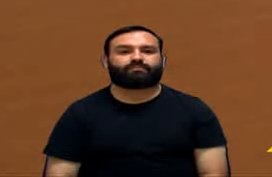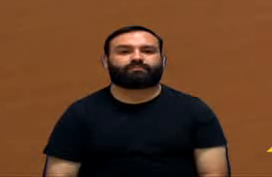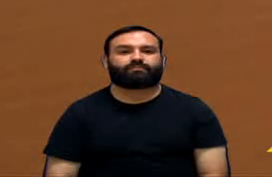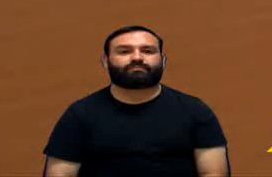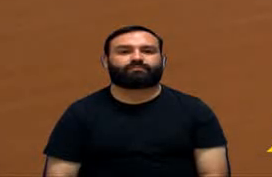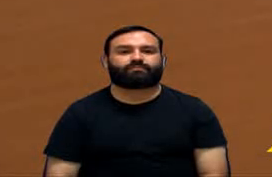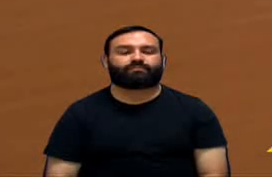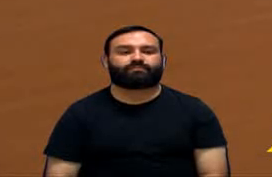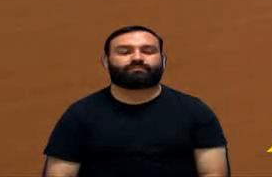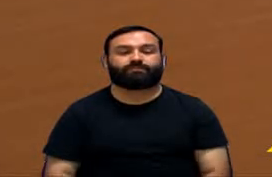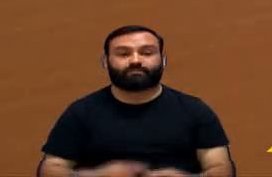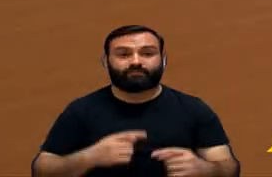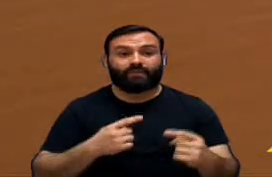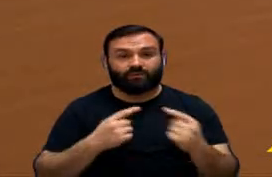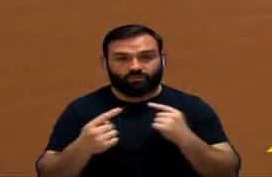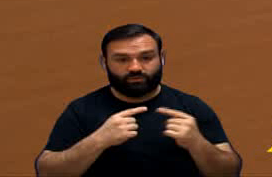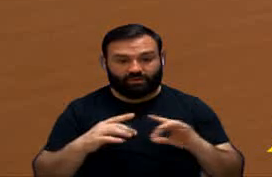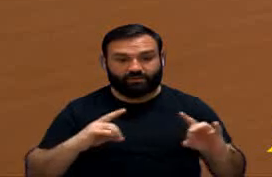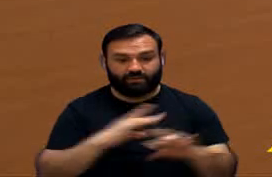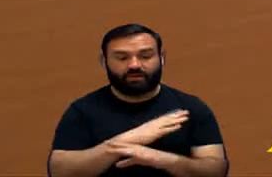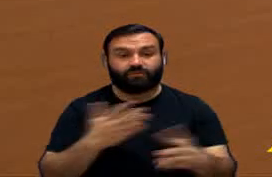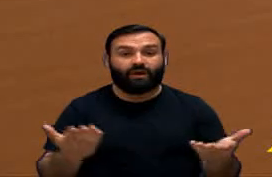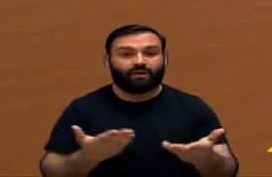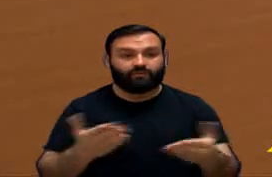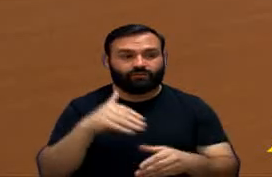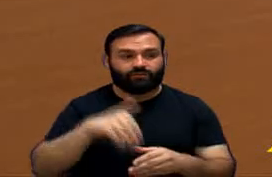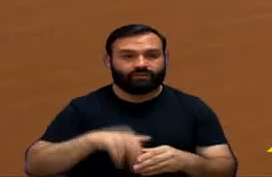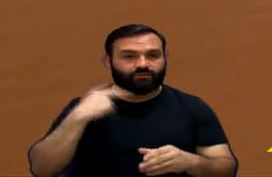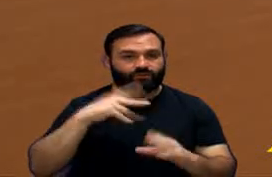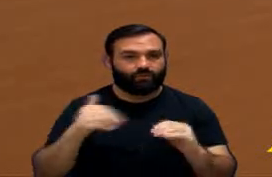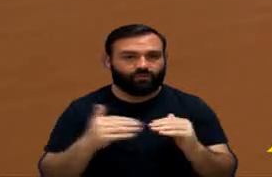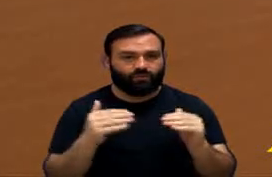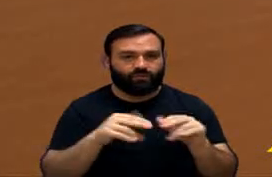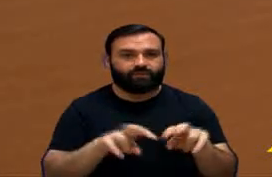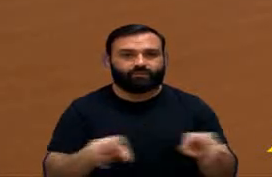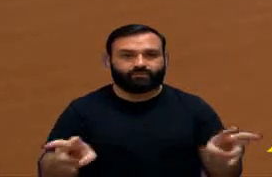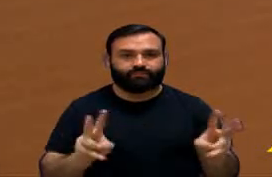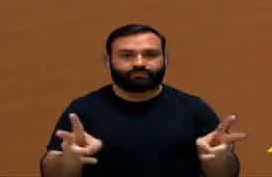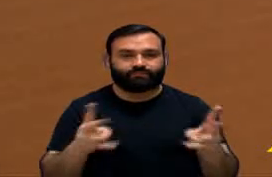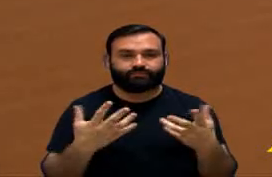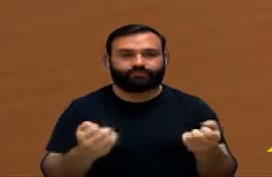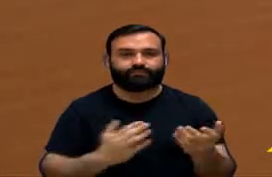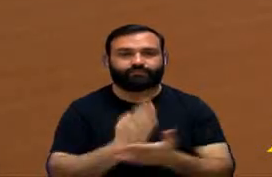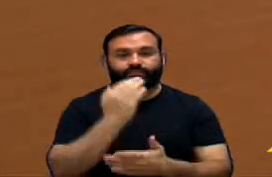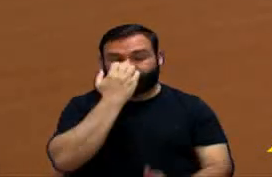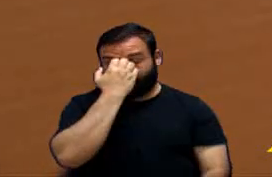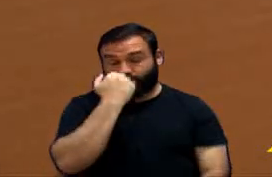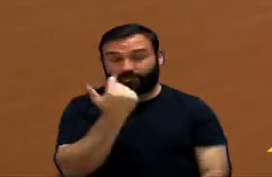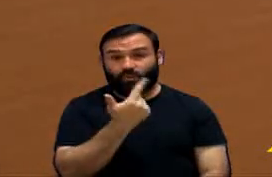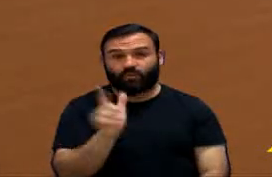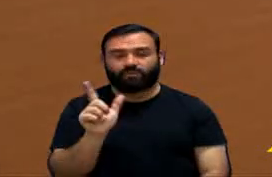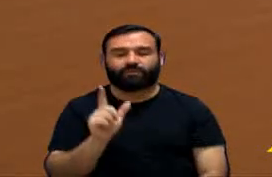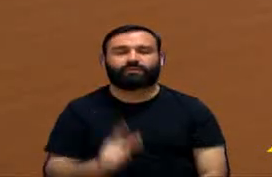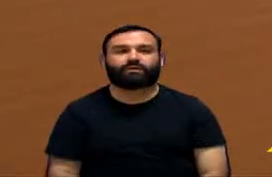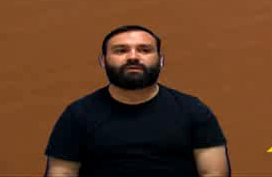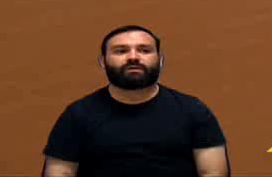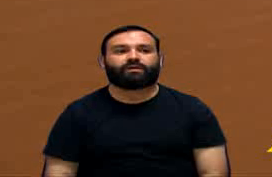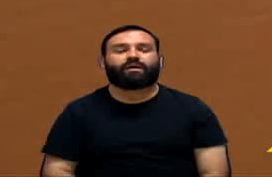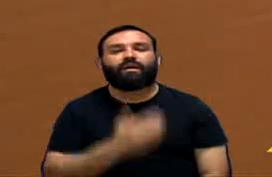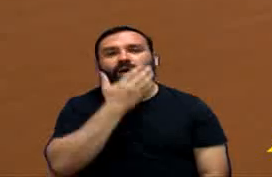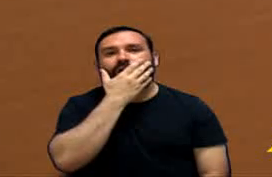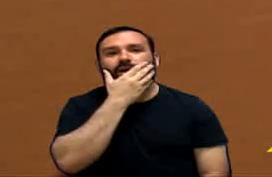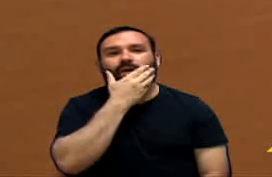obrigado é encerrado a discussão coloco em votação os vereadores que concordem perman Como estão aprovado o próximo é